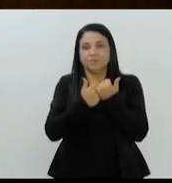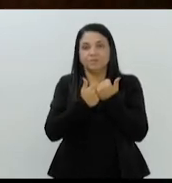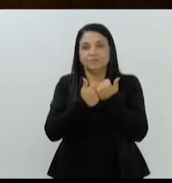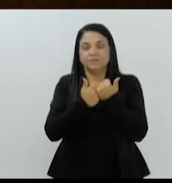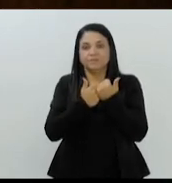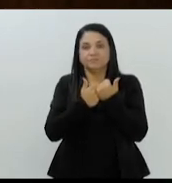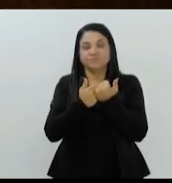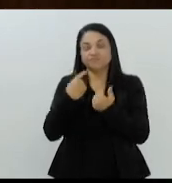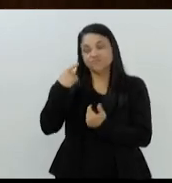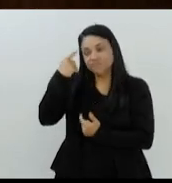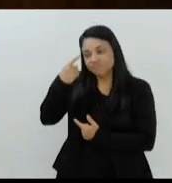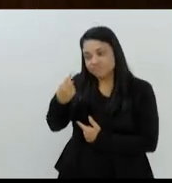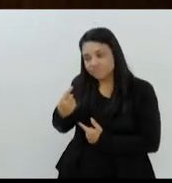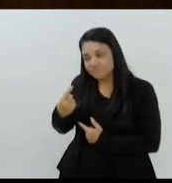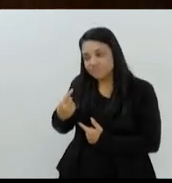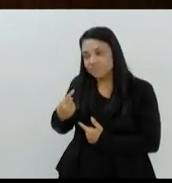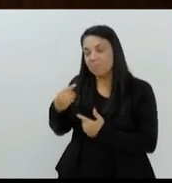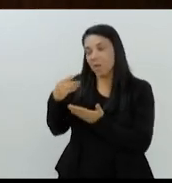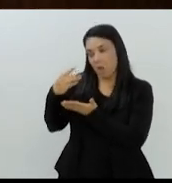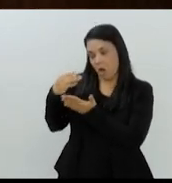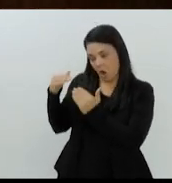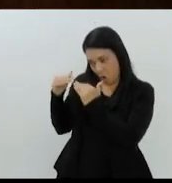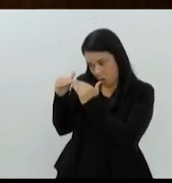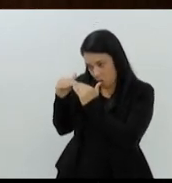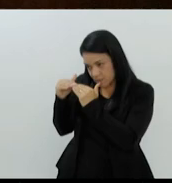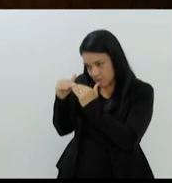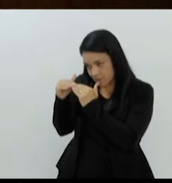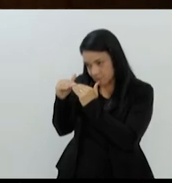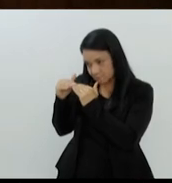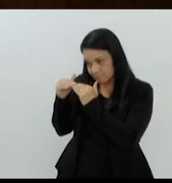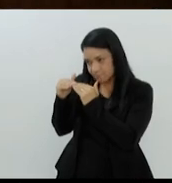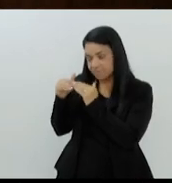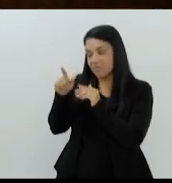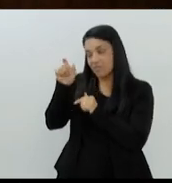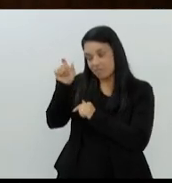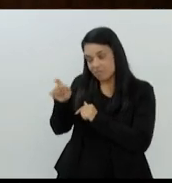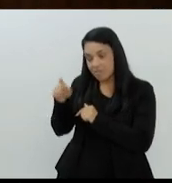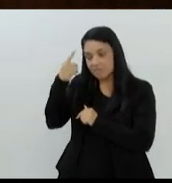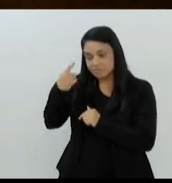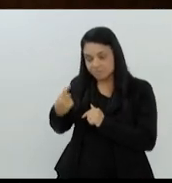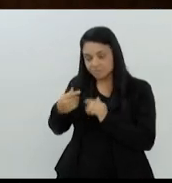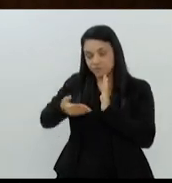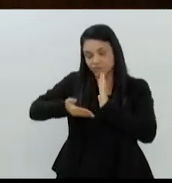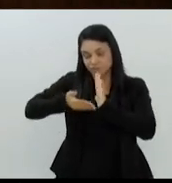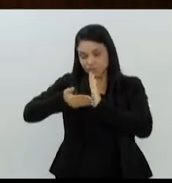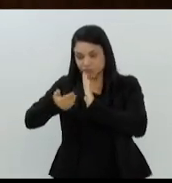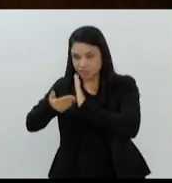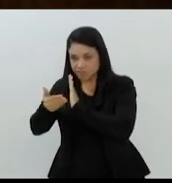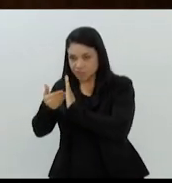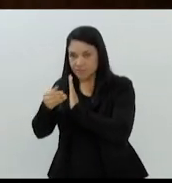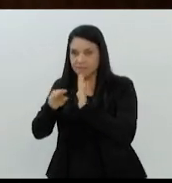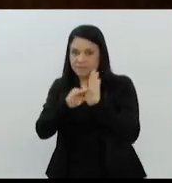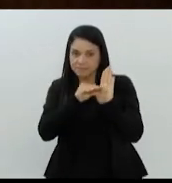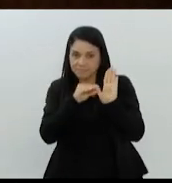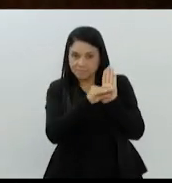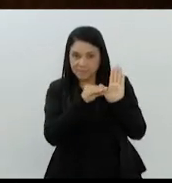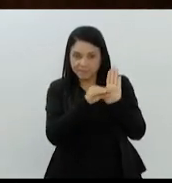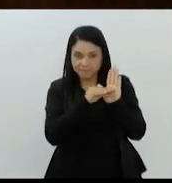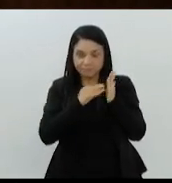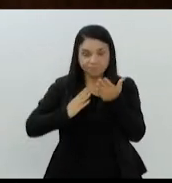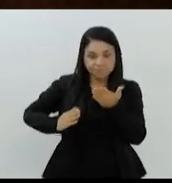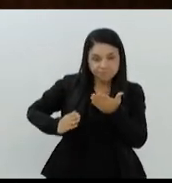a deputada Dani, evidentemente, concordar. Ela retiraria as emendas, aprova